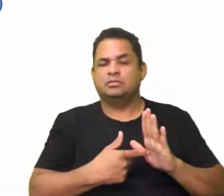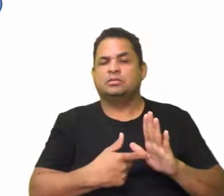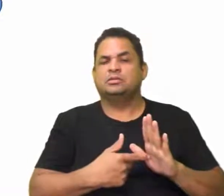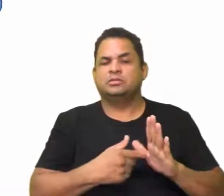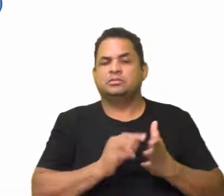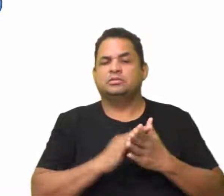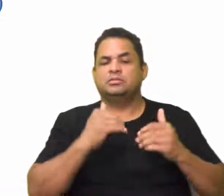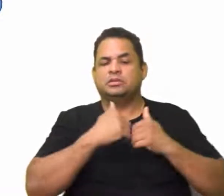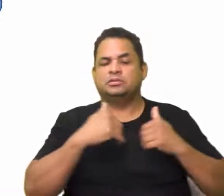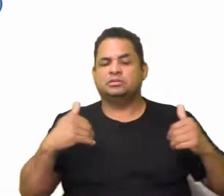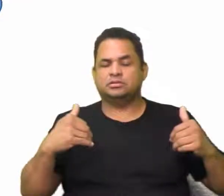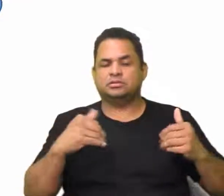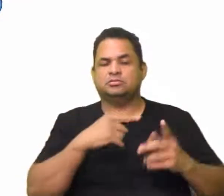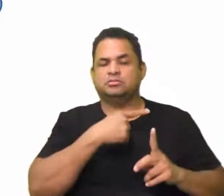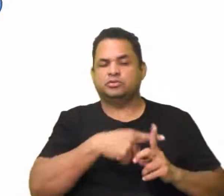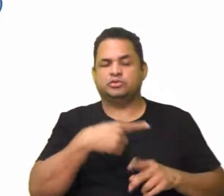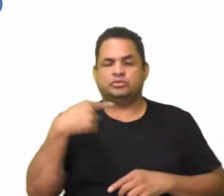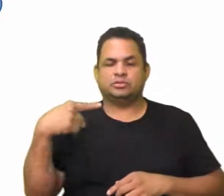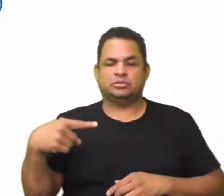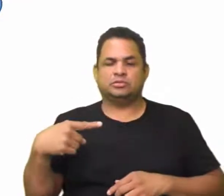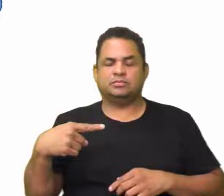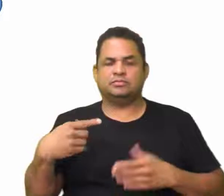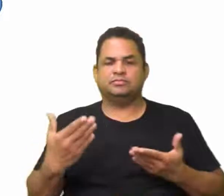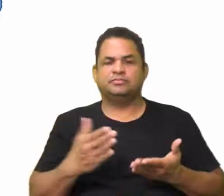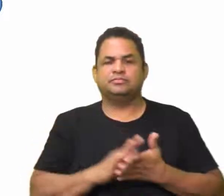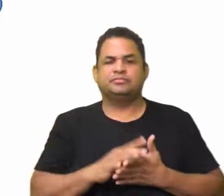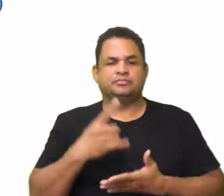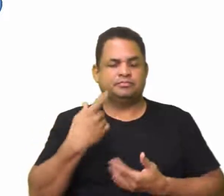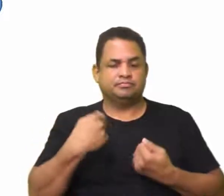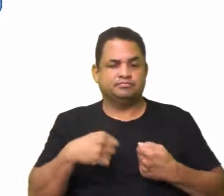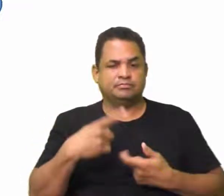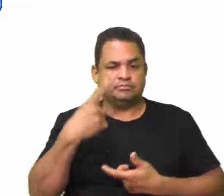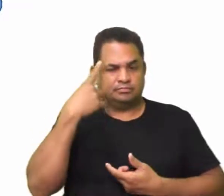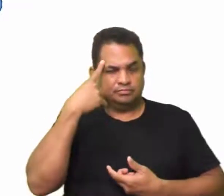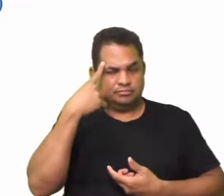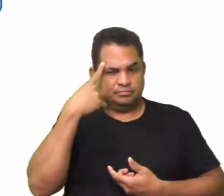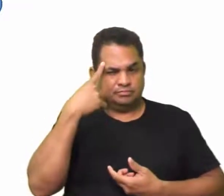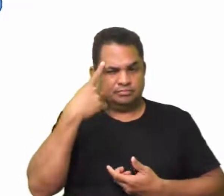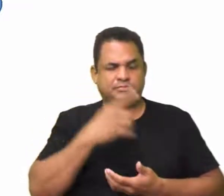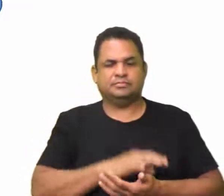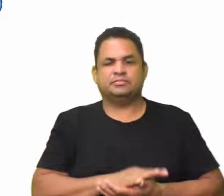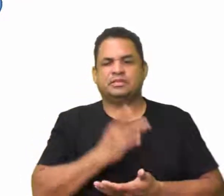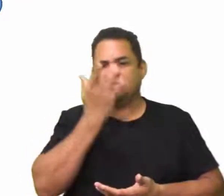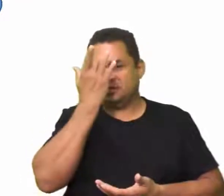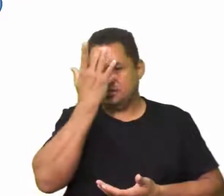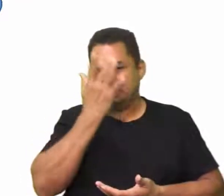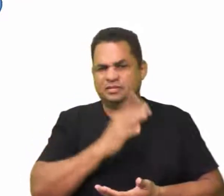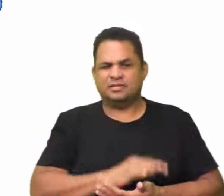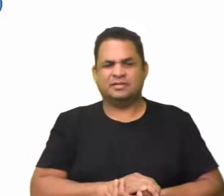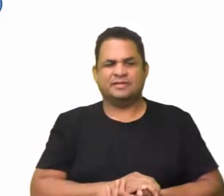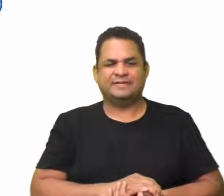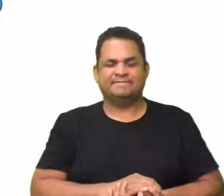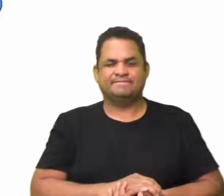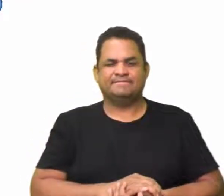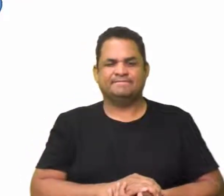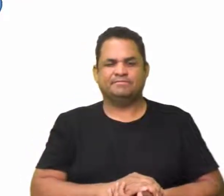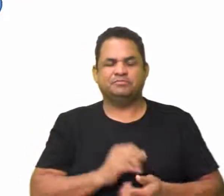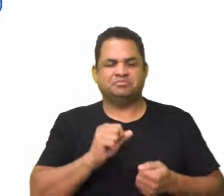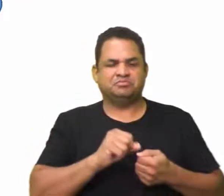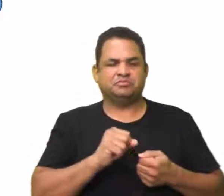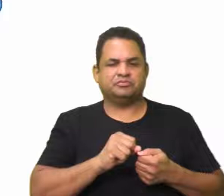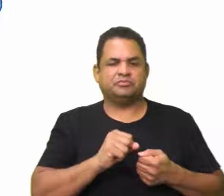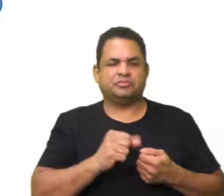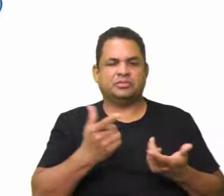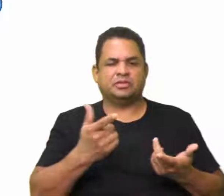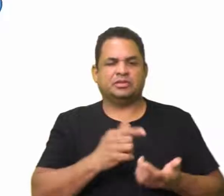só. Então aí você tem que pensar, né? É algo bem fácil. E foi feito na aula com esse mesmo valor, né,